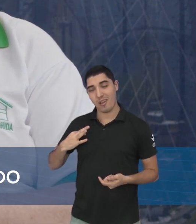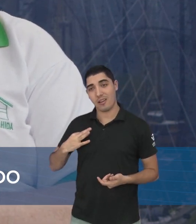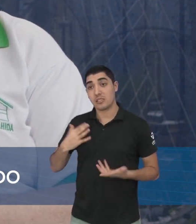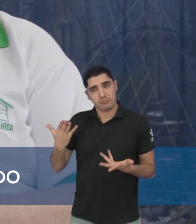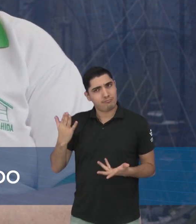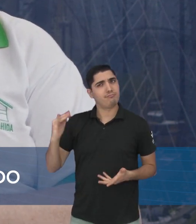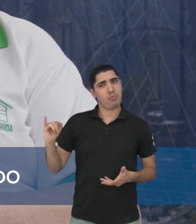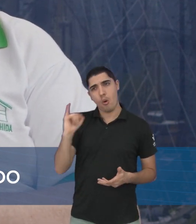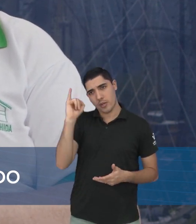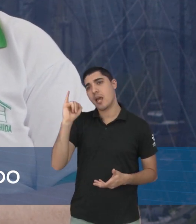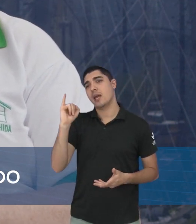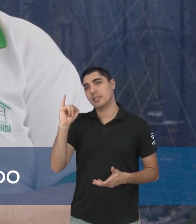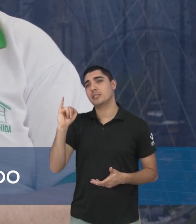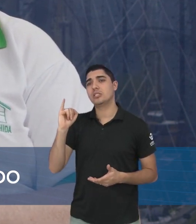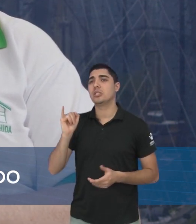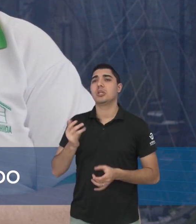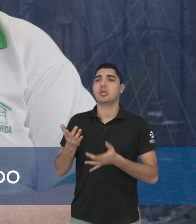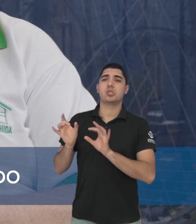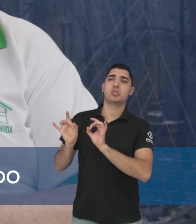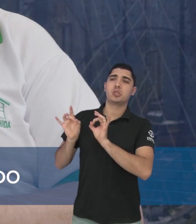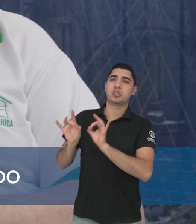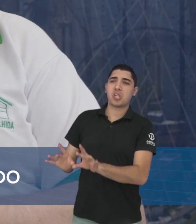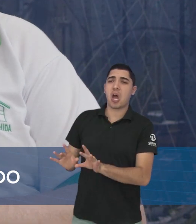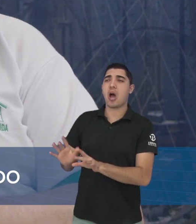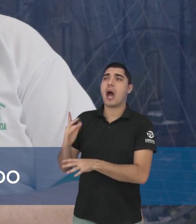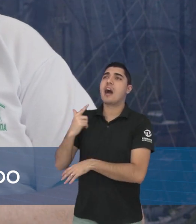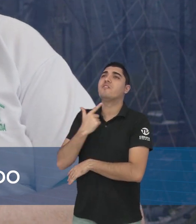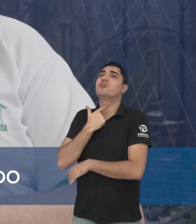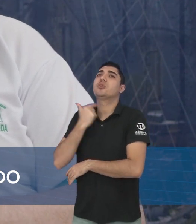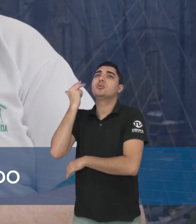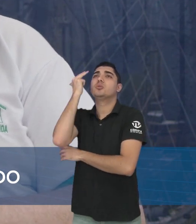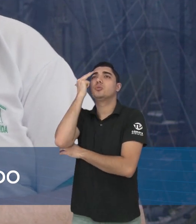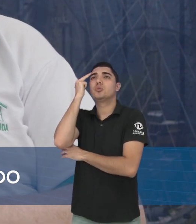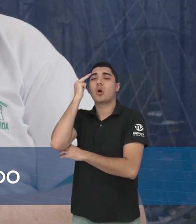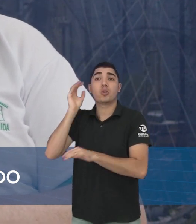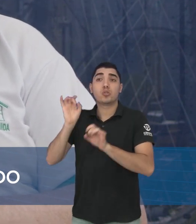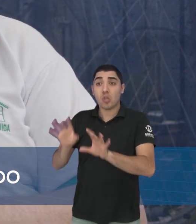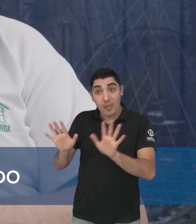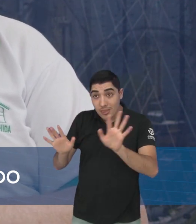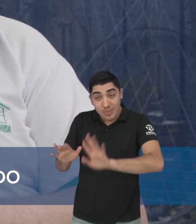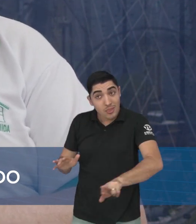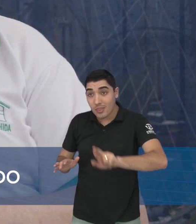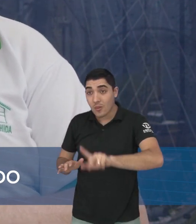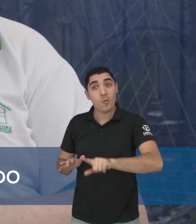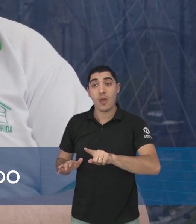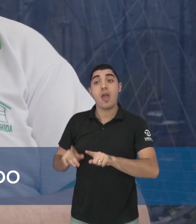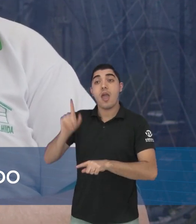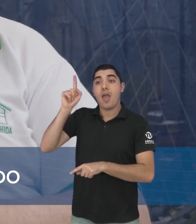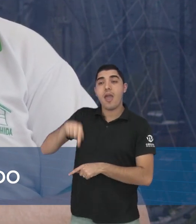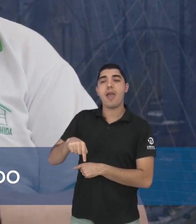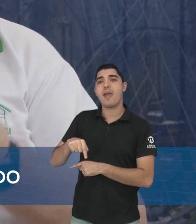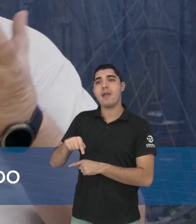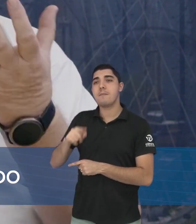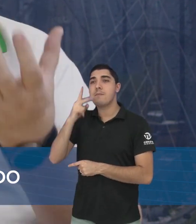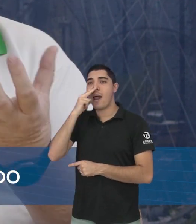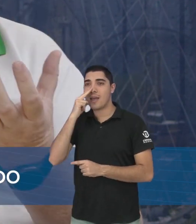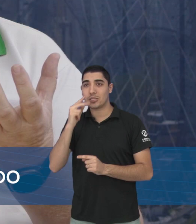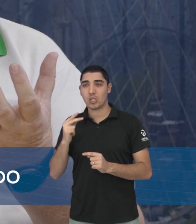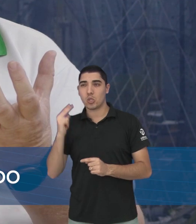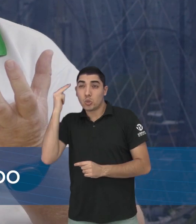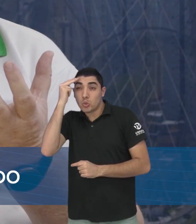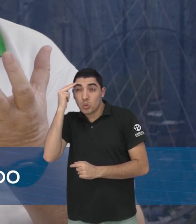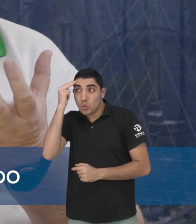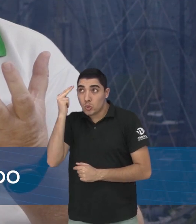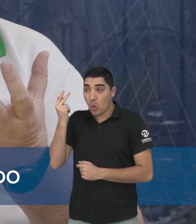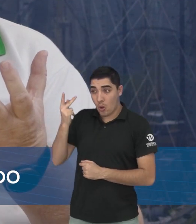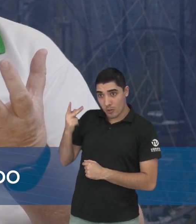voluntários. Então, é importante que não basta a gente ter um sonho. Esse sonho ele nasce já com a